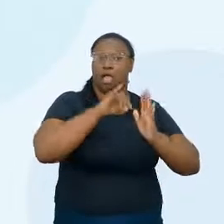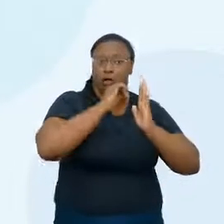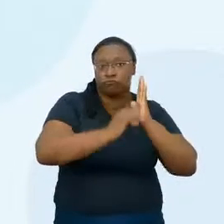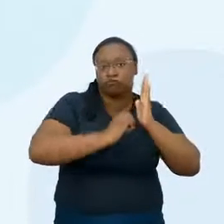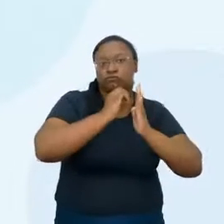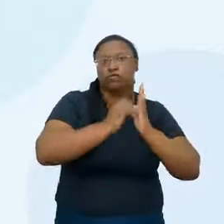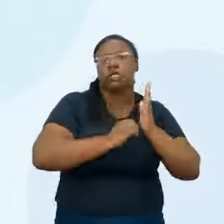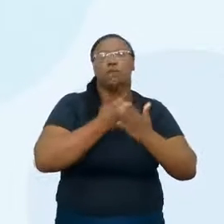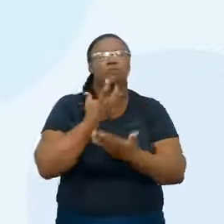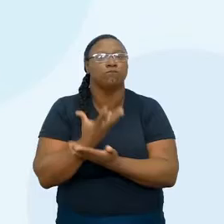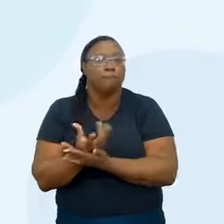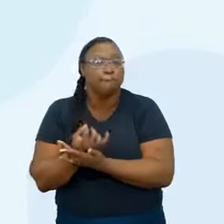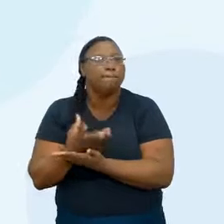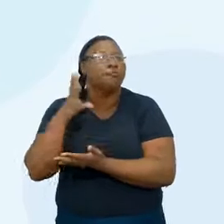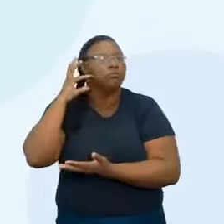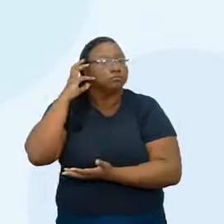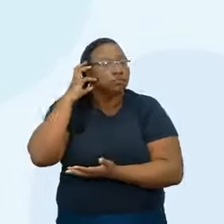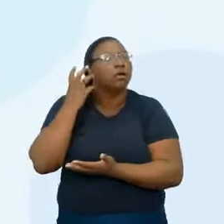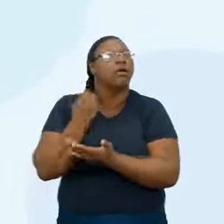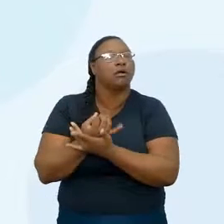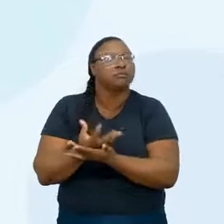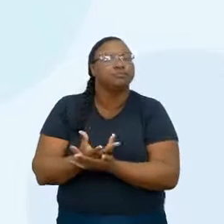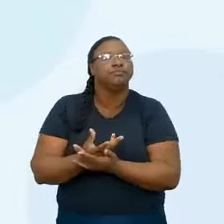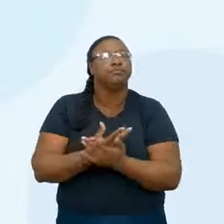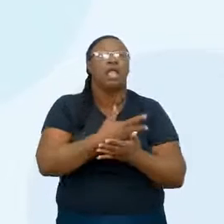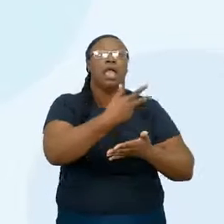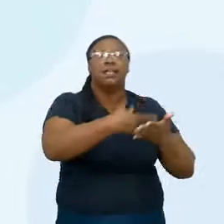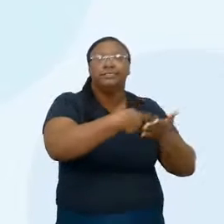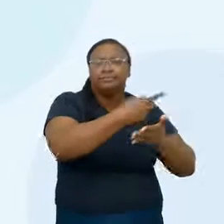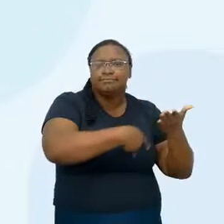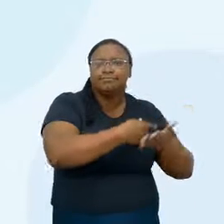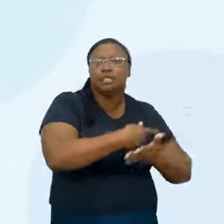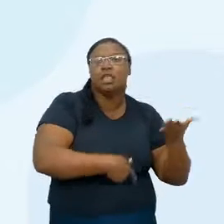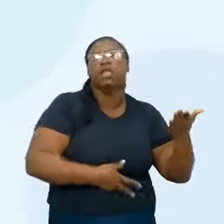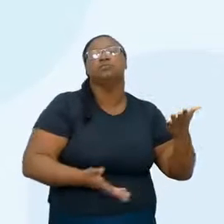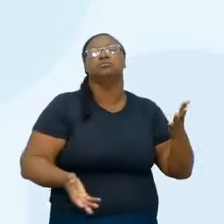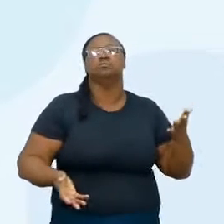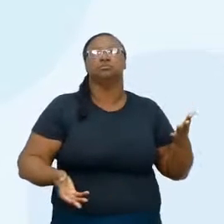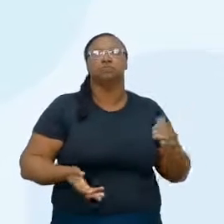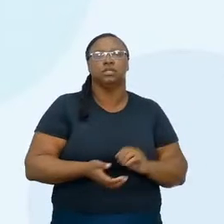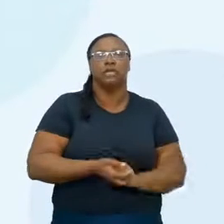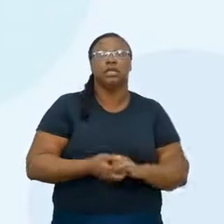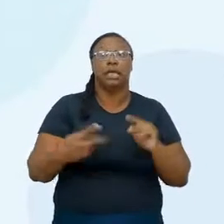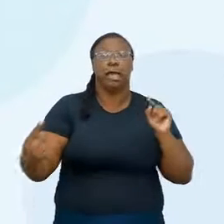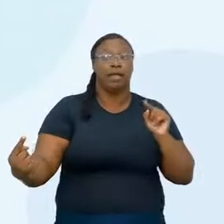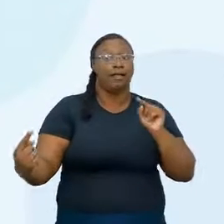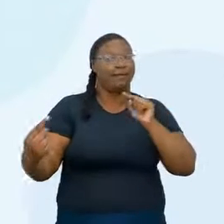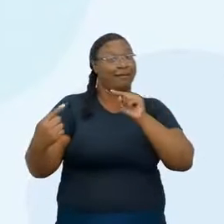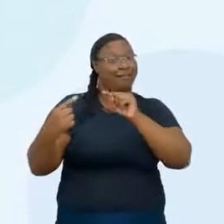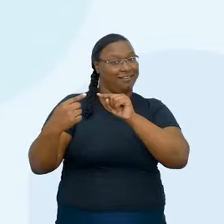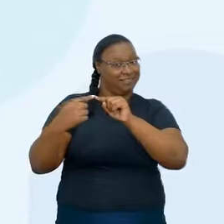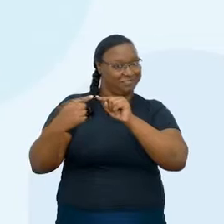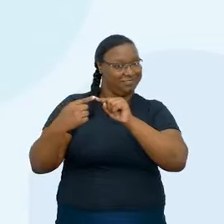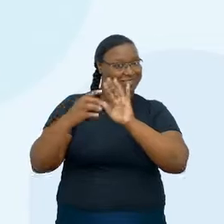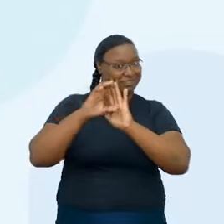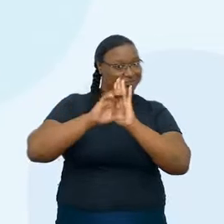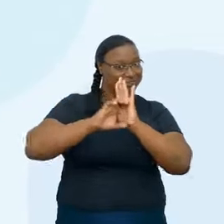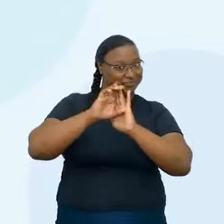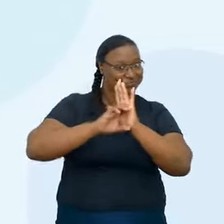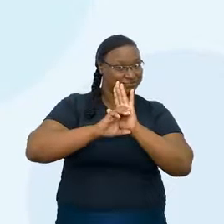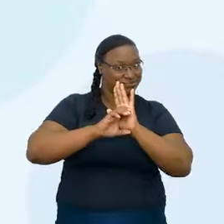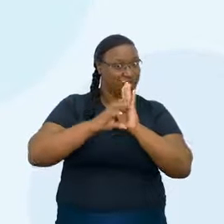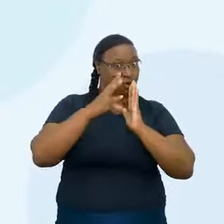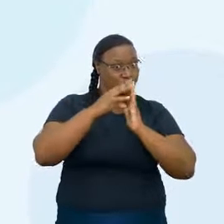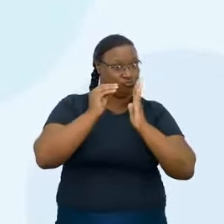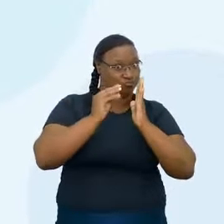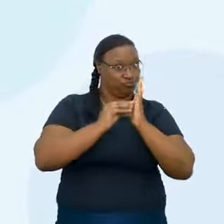de podcasts, de textos, lembrando que aqui a gente tem de novo a ligação lá com o componente curricular 5, né?